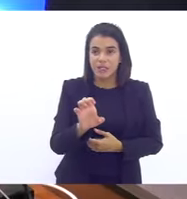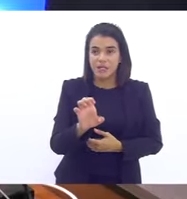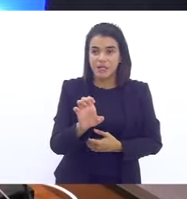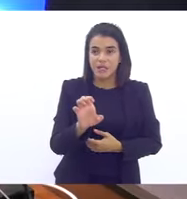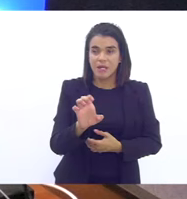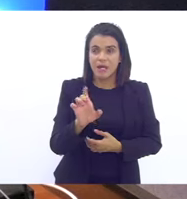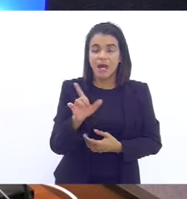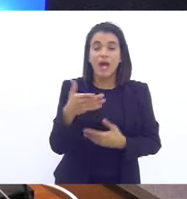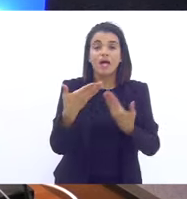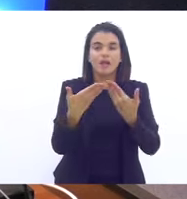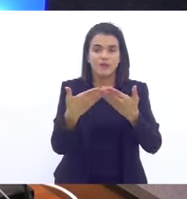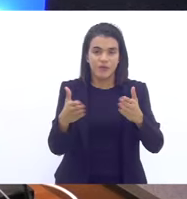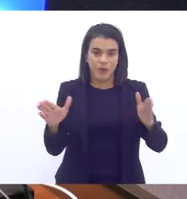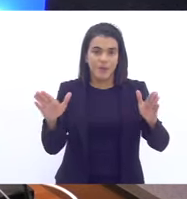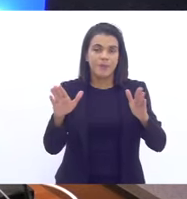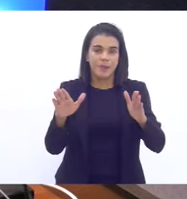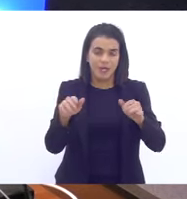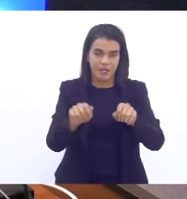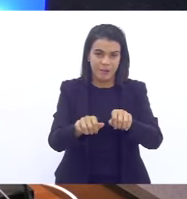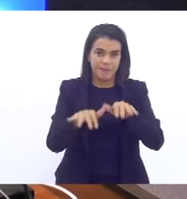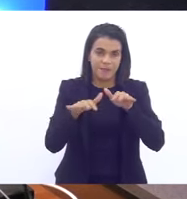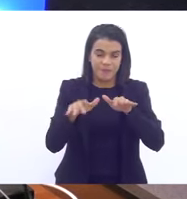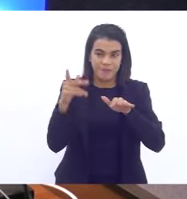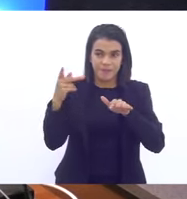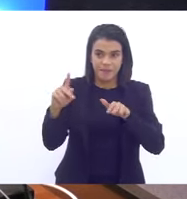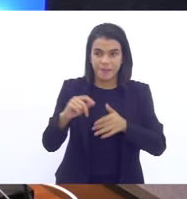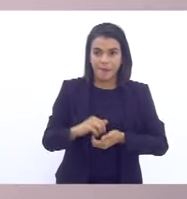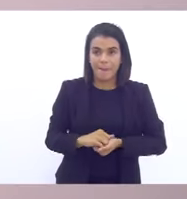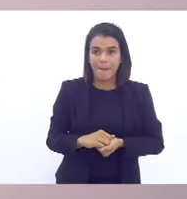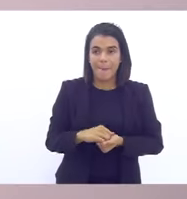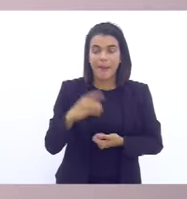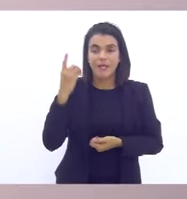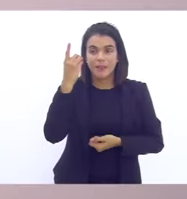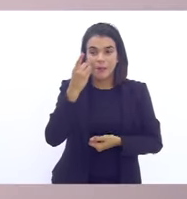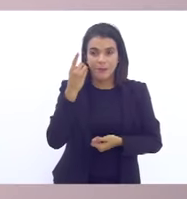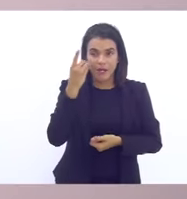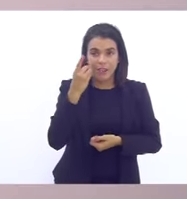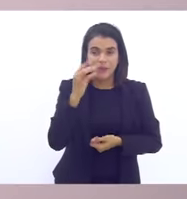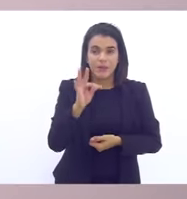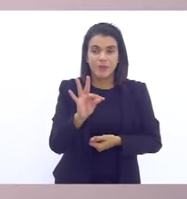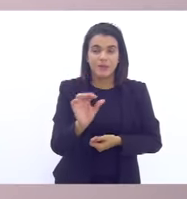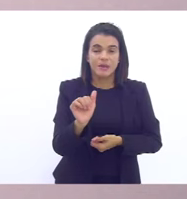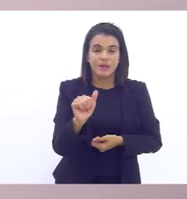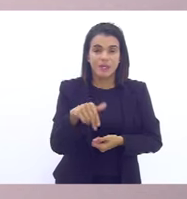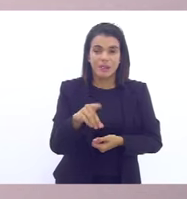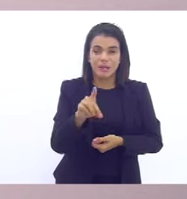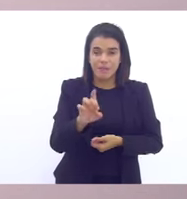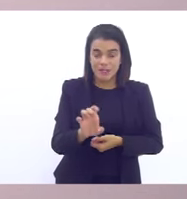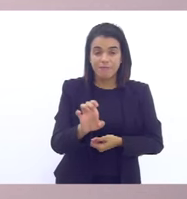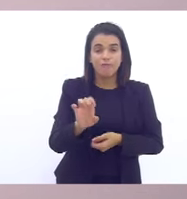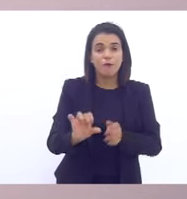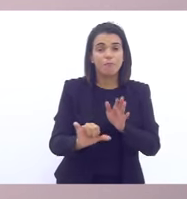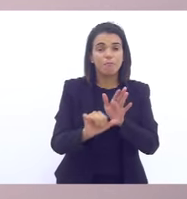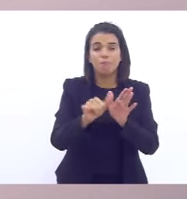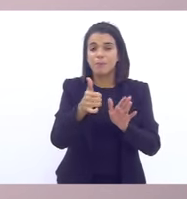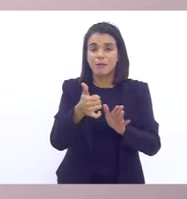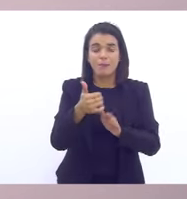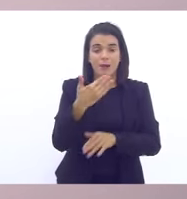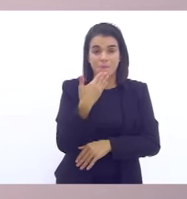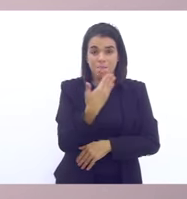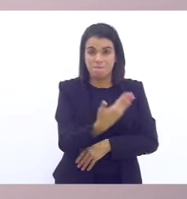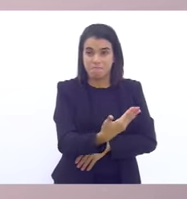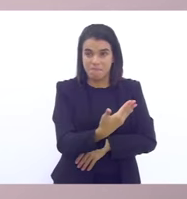foi abrir a sessão dele. Foi abrir a sessão dele. Passar a palavra, porque o deputado Tandy Vieira foi o primeiro deputado a